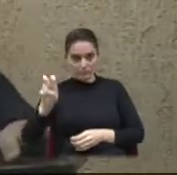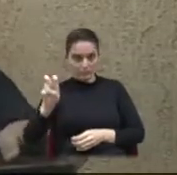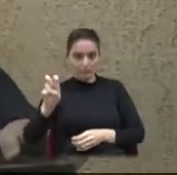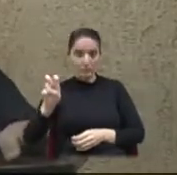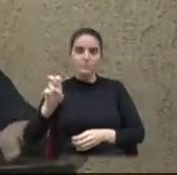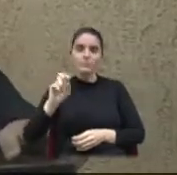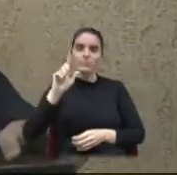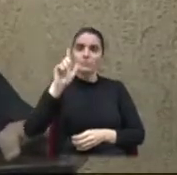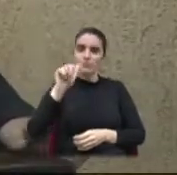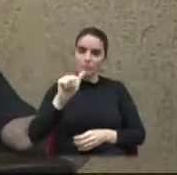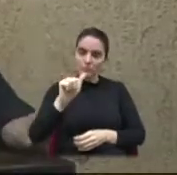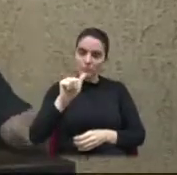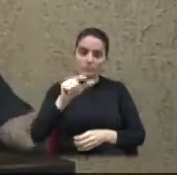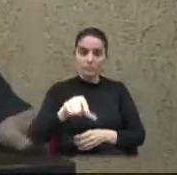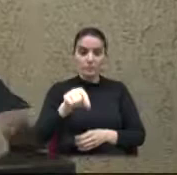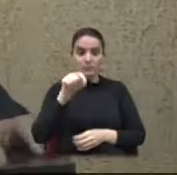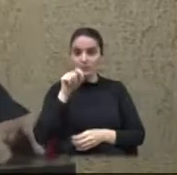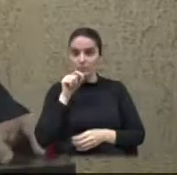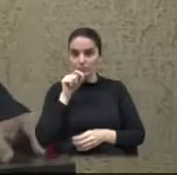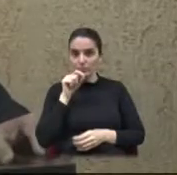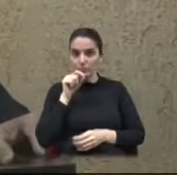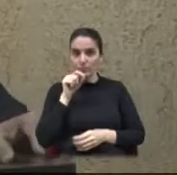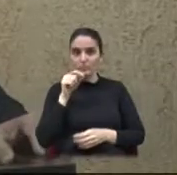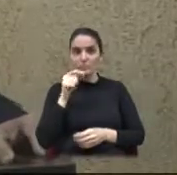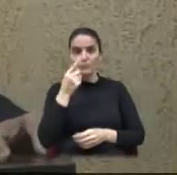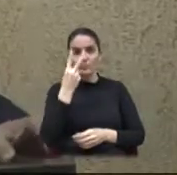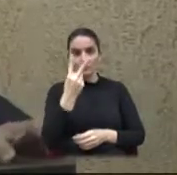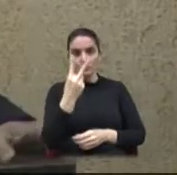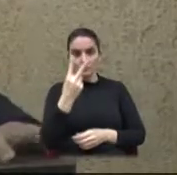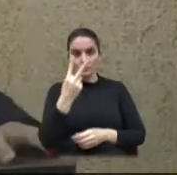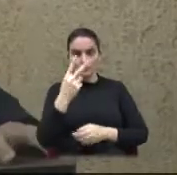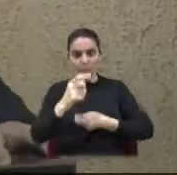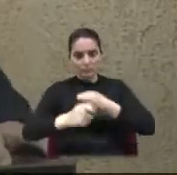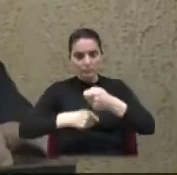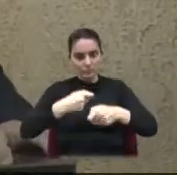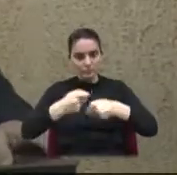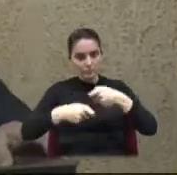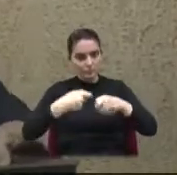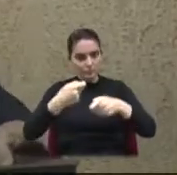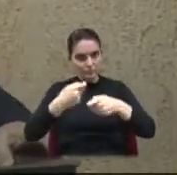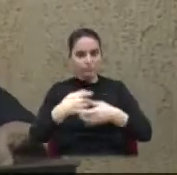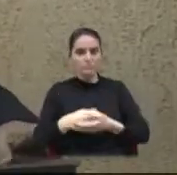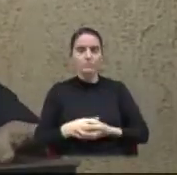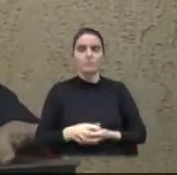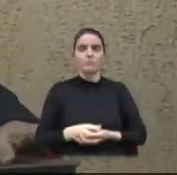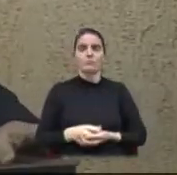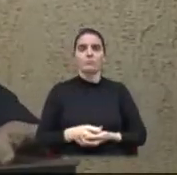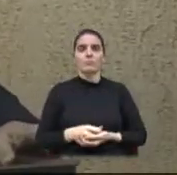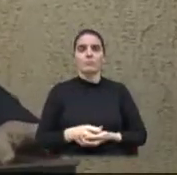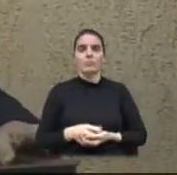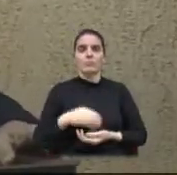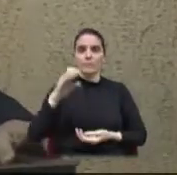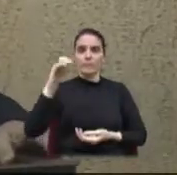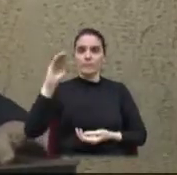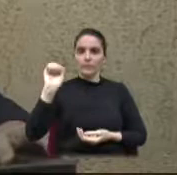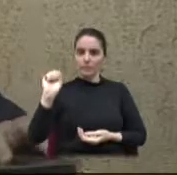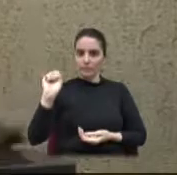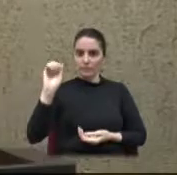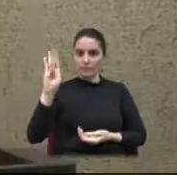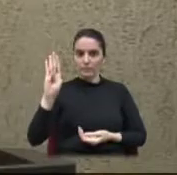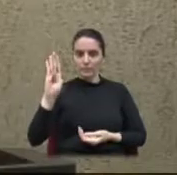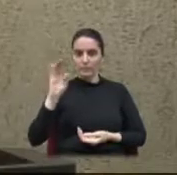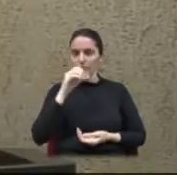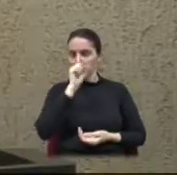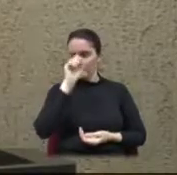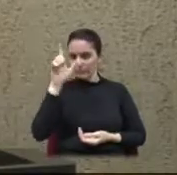na sequência foi eleito por mais duas gestões à frente da ordem daqui de Limeira. Eu entrei em